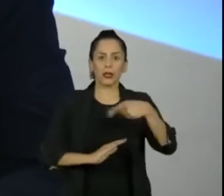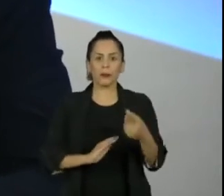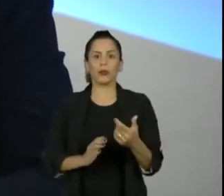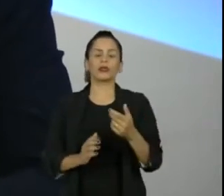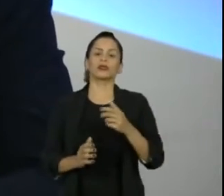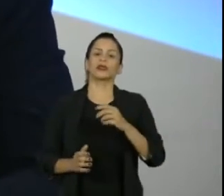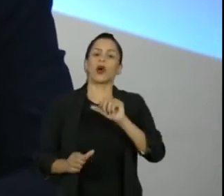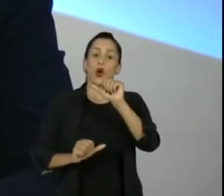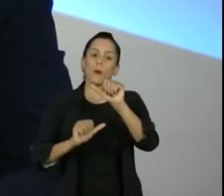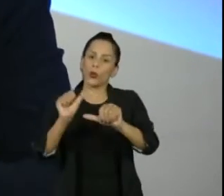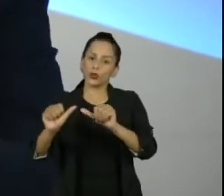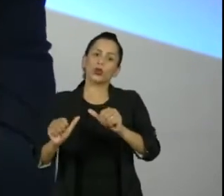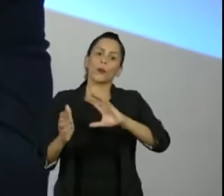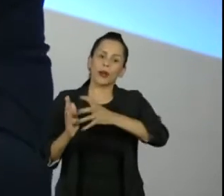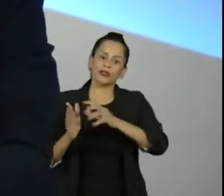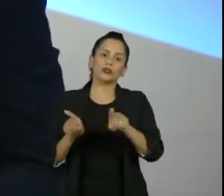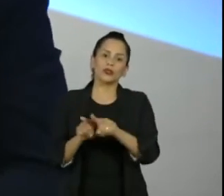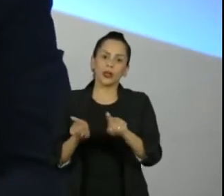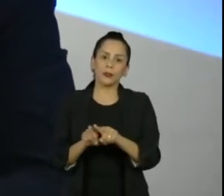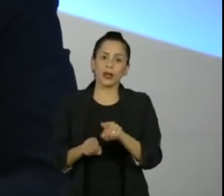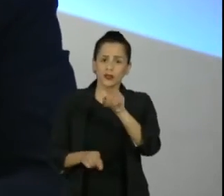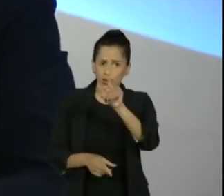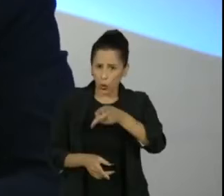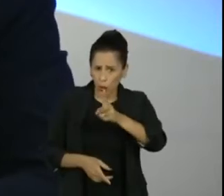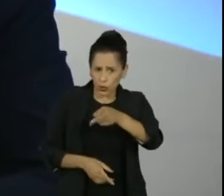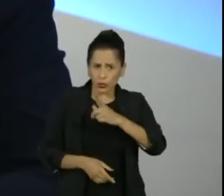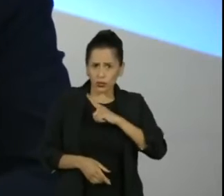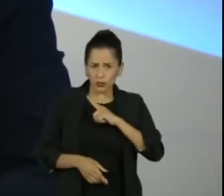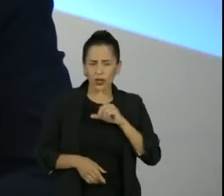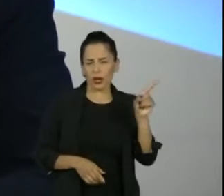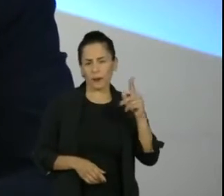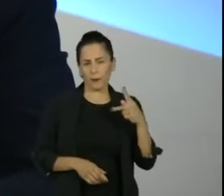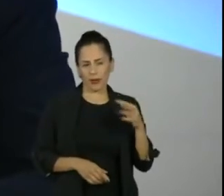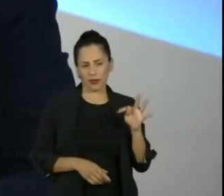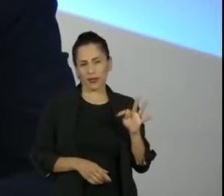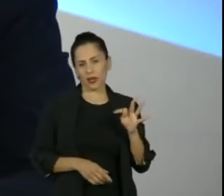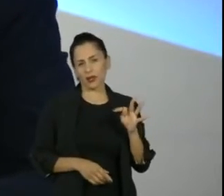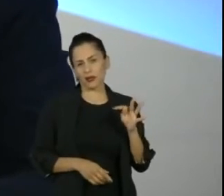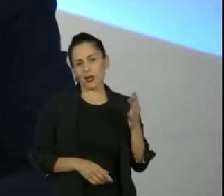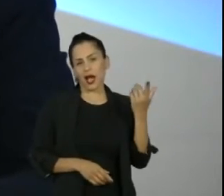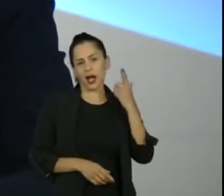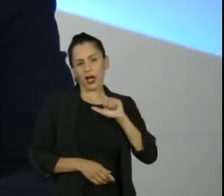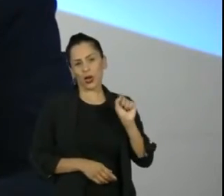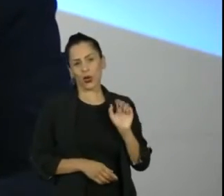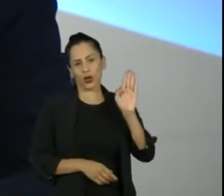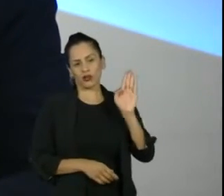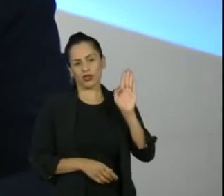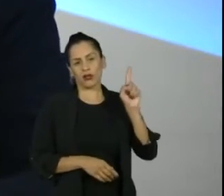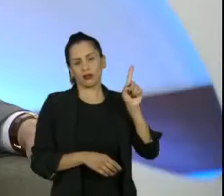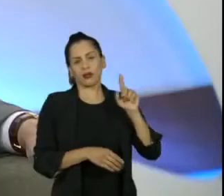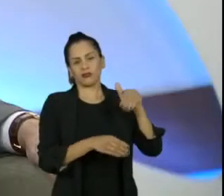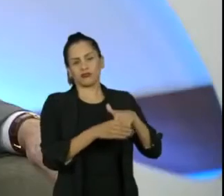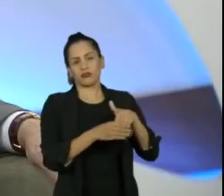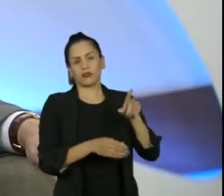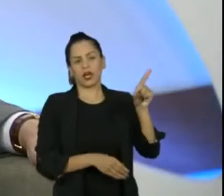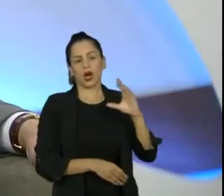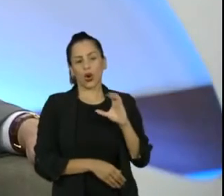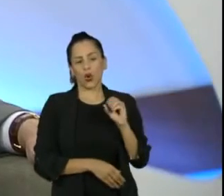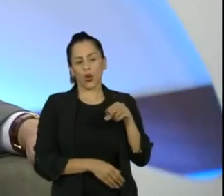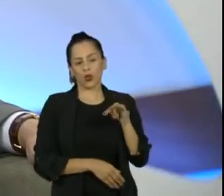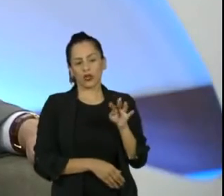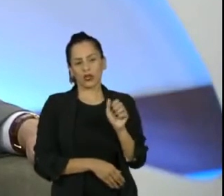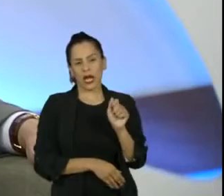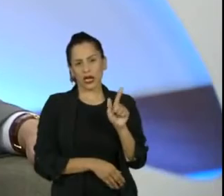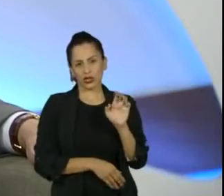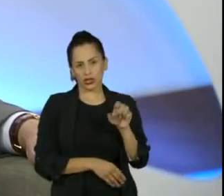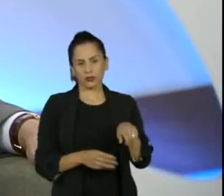Estado, e principalmente na capital, porque o PT ganhou em Contagem, né, que é um grande município. Contagem e Juiz de Fora. Juiz de Fora. Não, na capital o